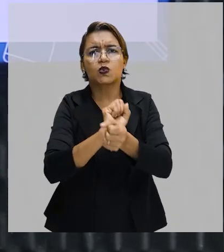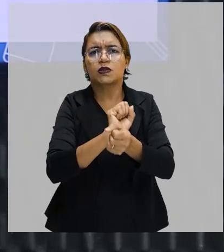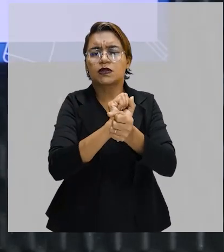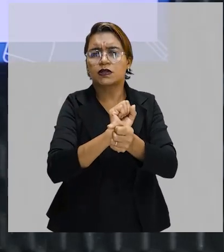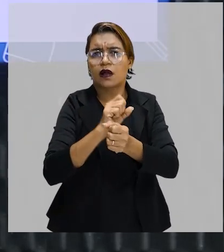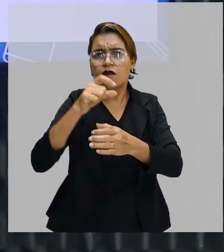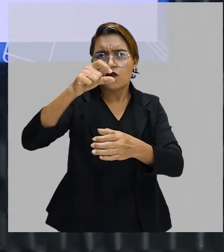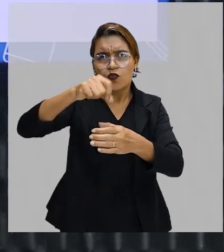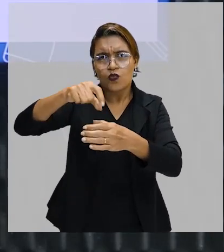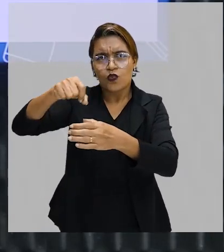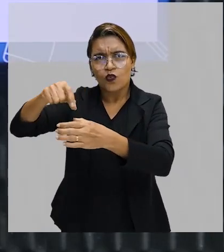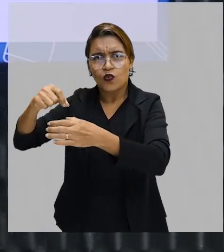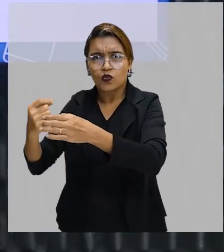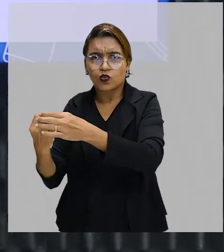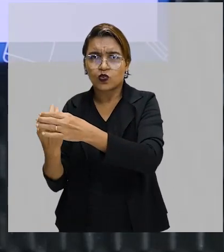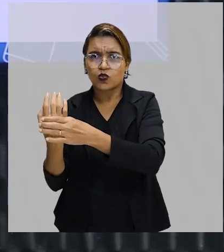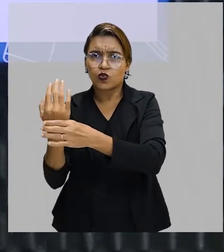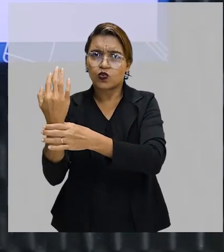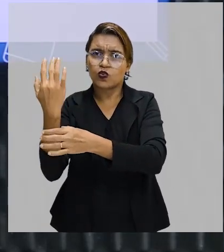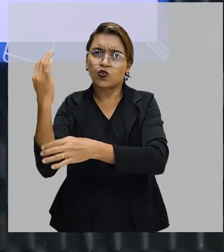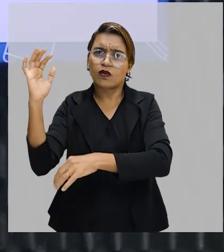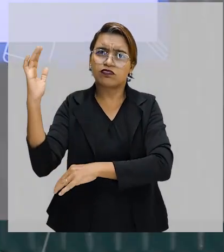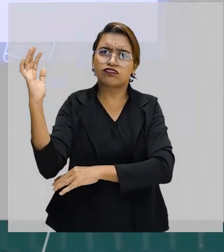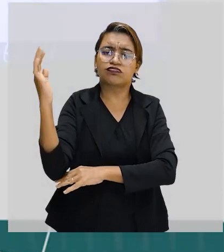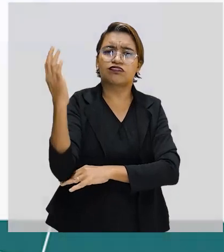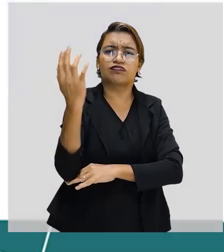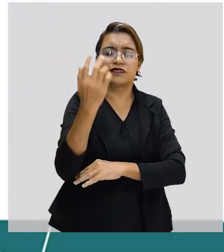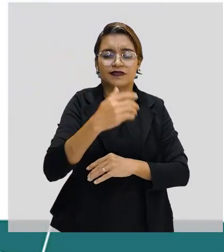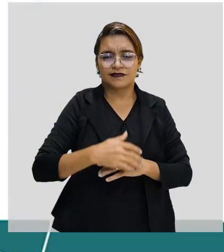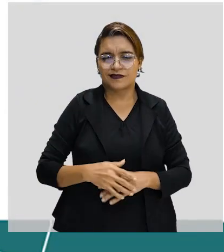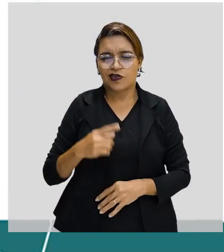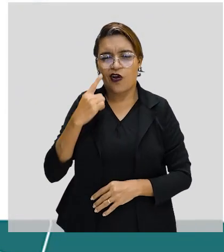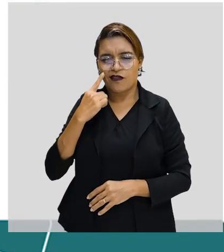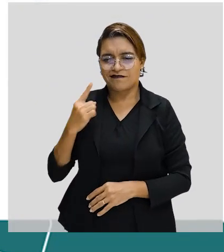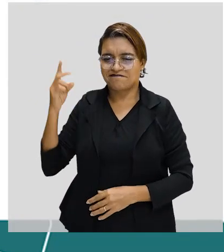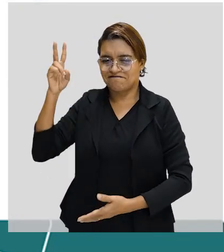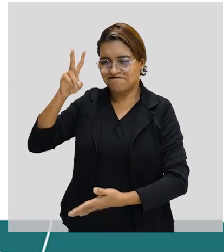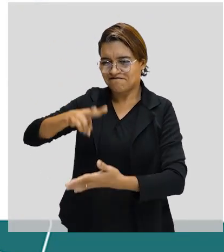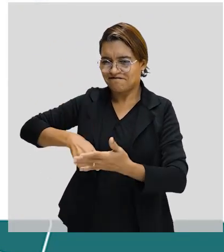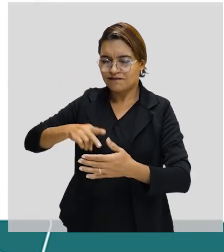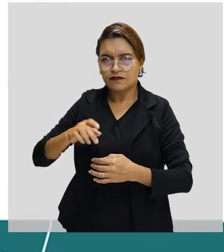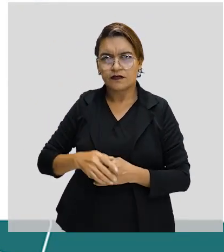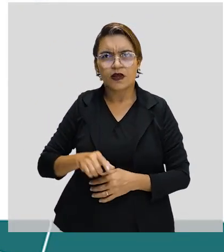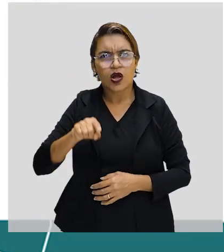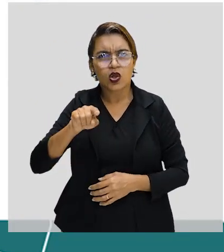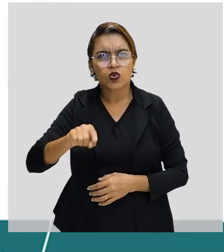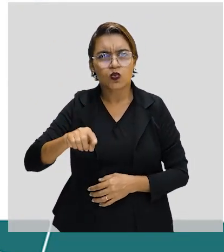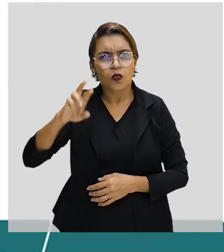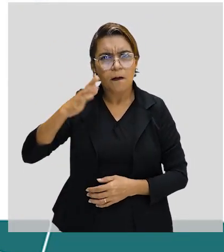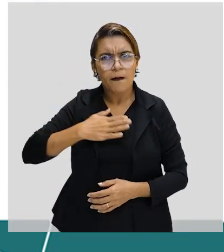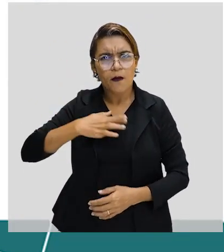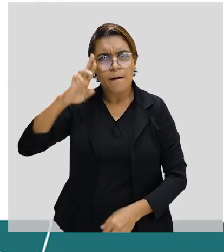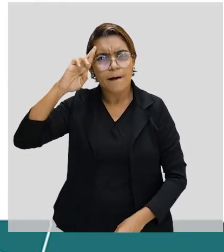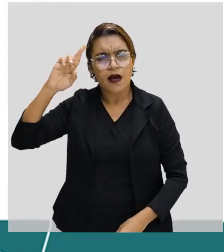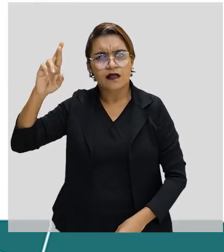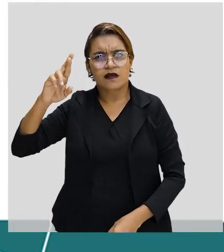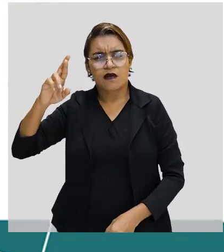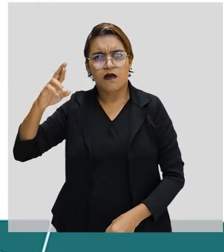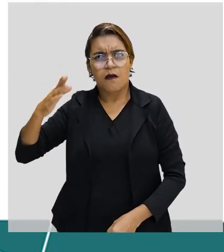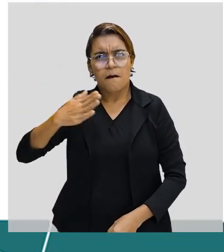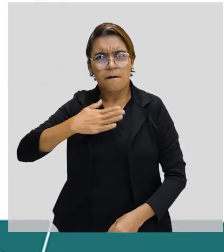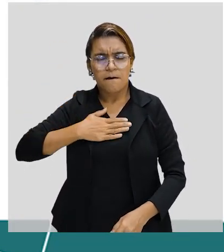de algodão por esse Moçambique além e tu bate-mes patrão meu Bates me